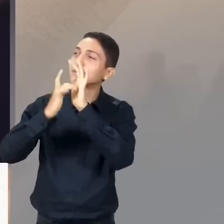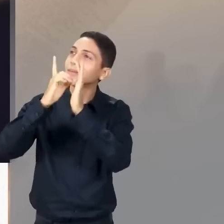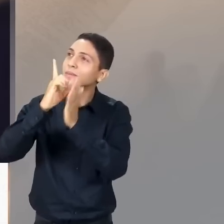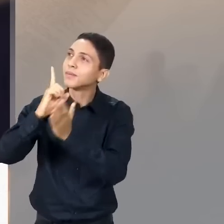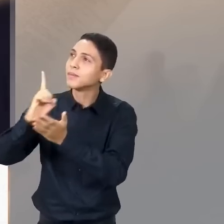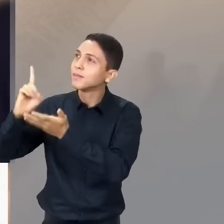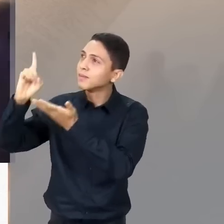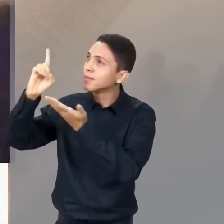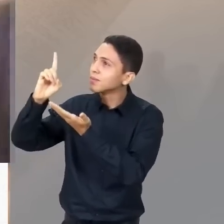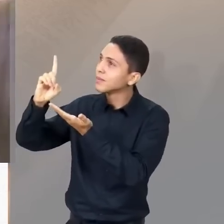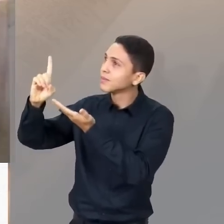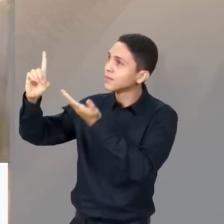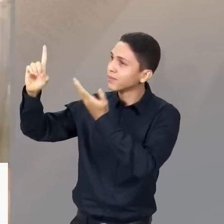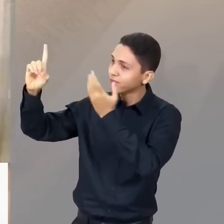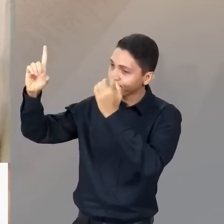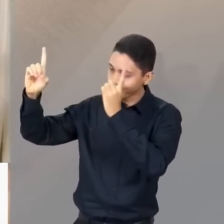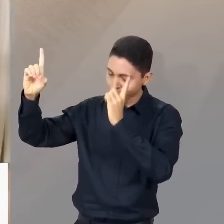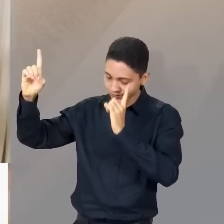Salvador, me